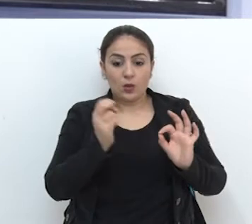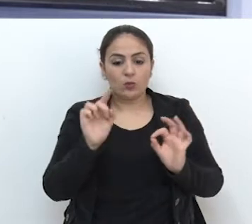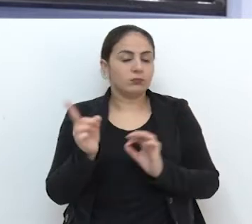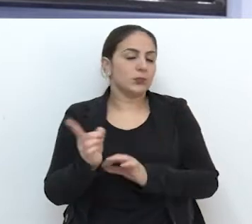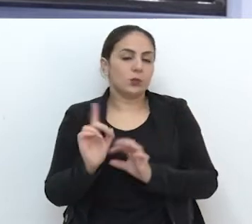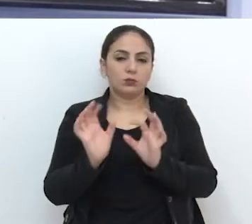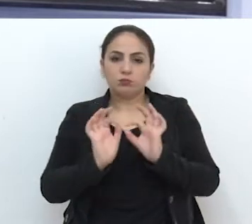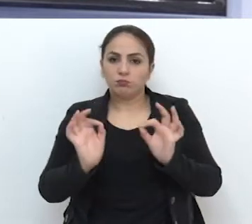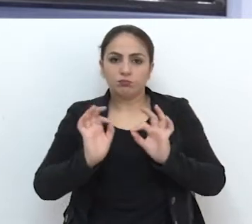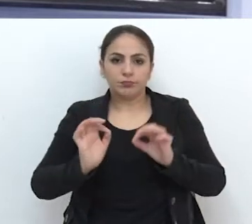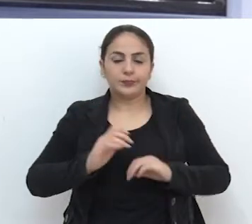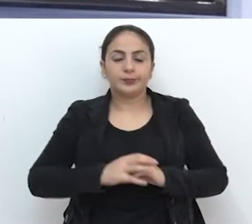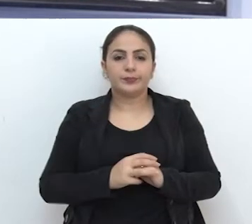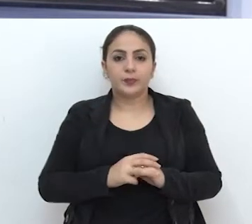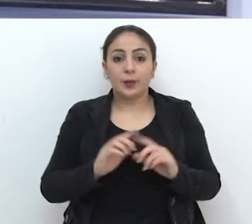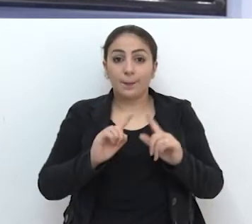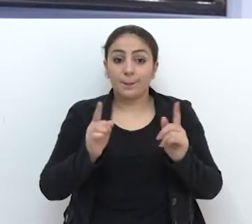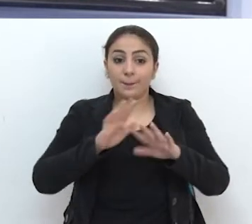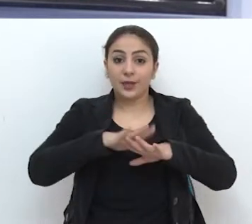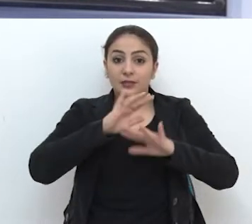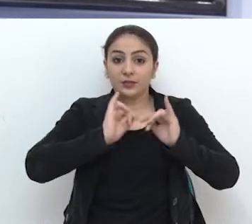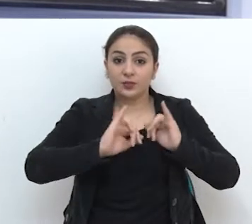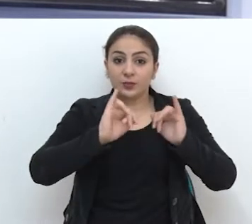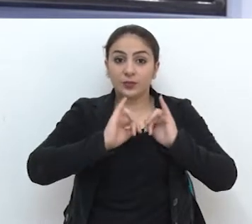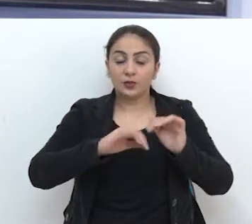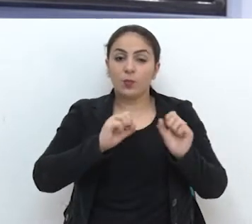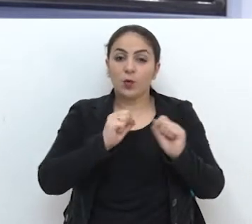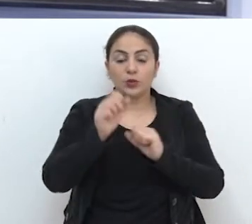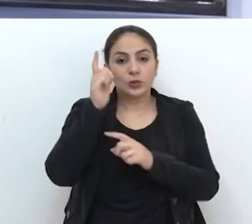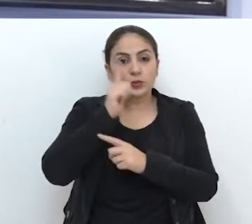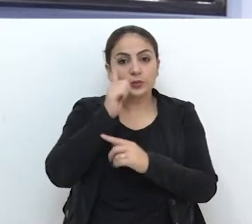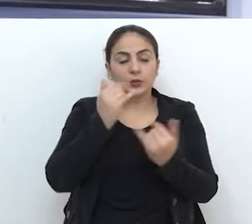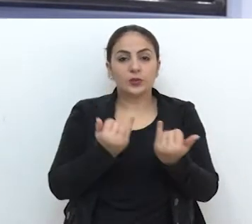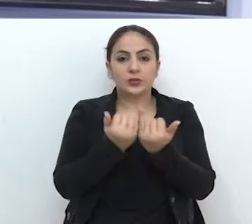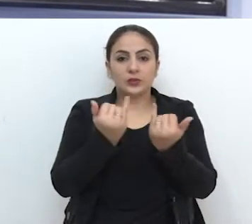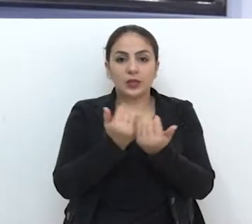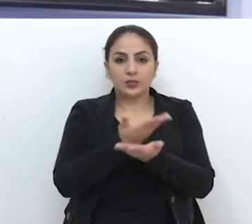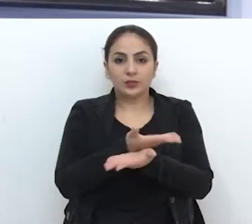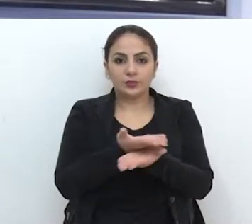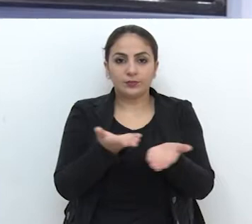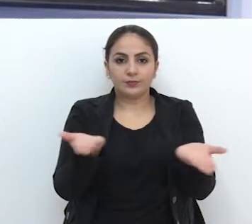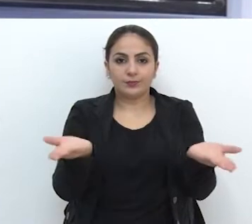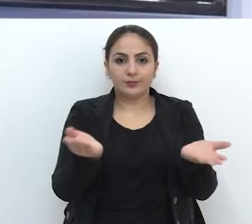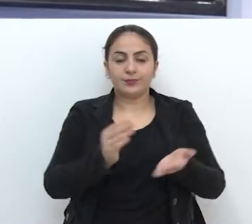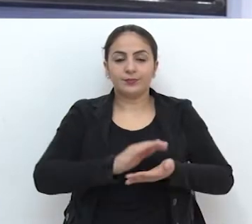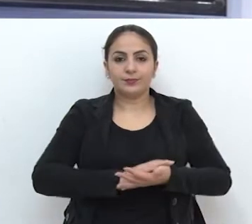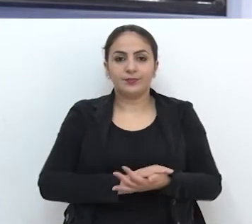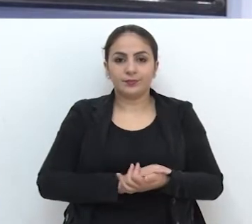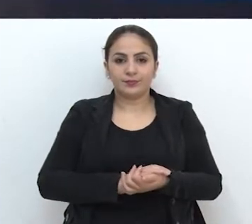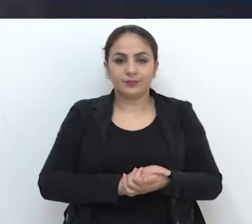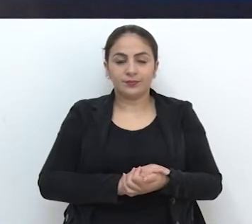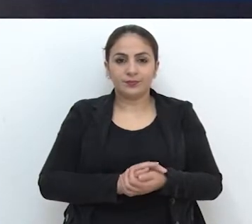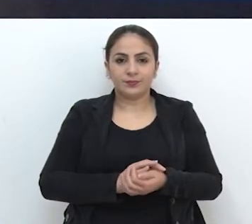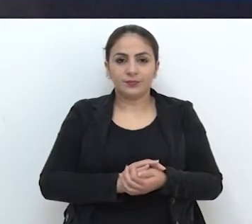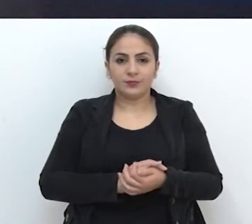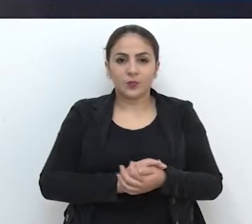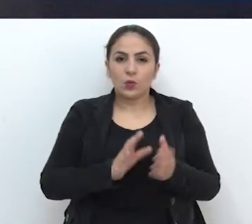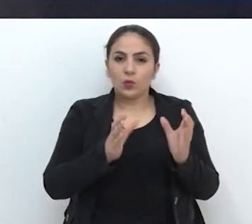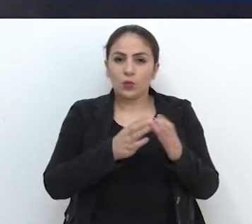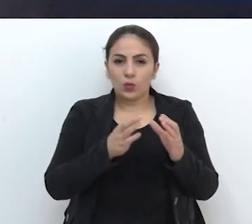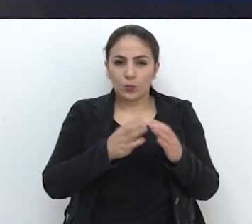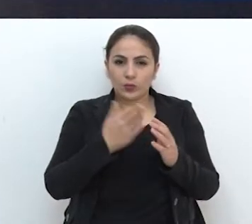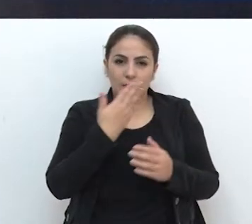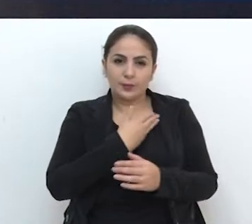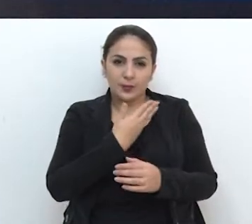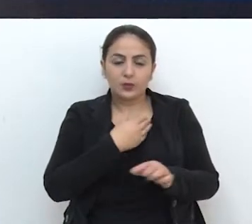simplificado e o não simplificado. Mais informações podem ser obtidas no site que está aparecendo no vídeo. O Clube de